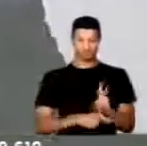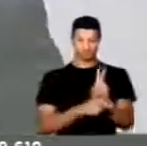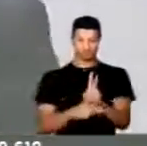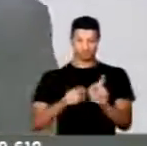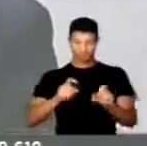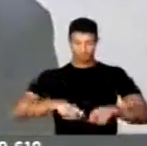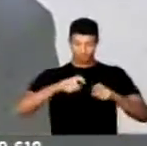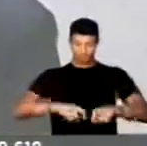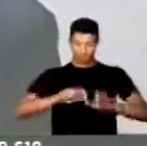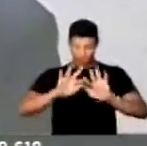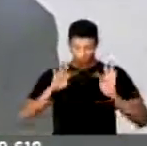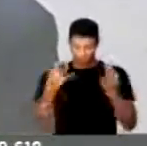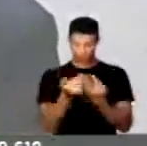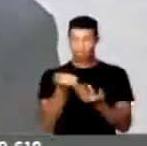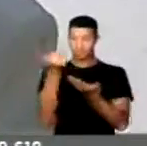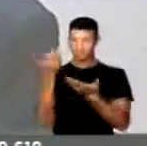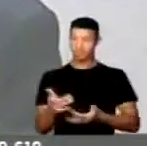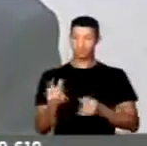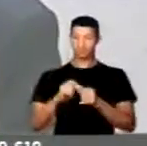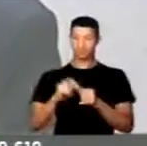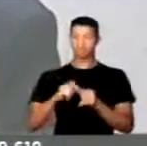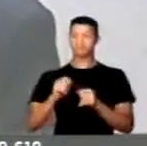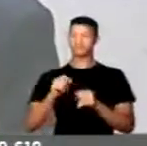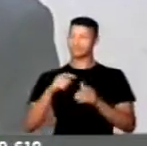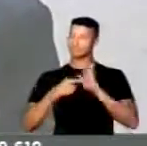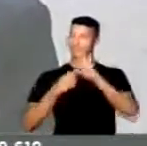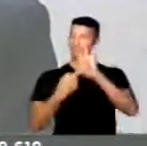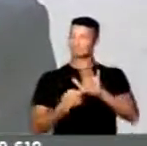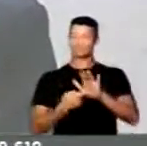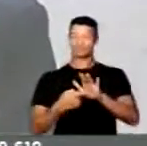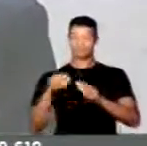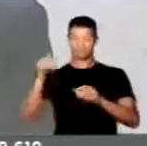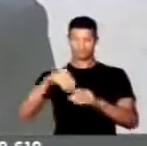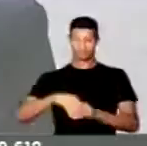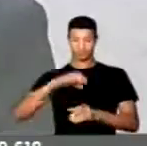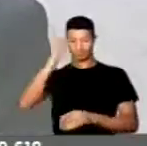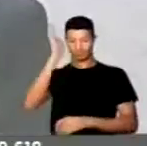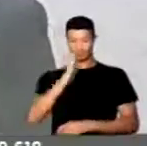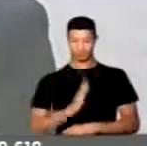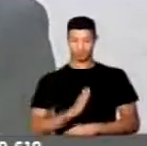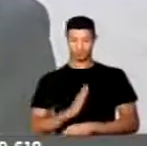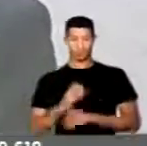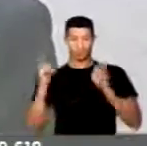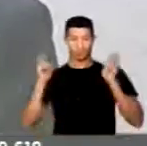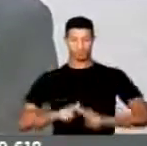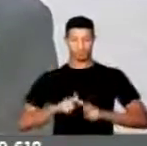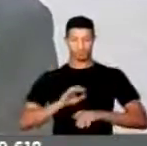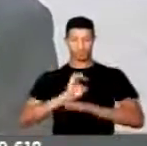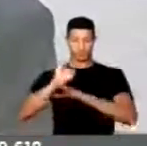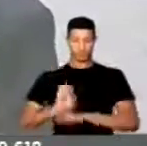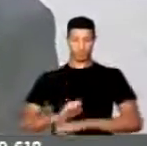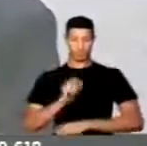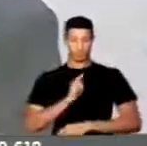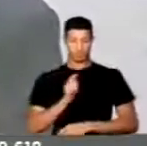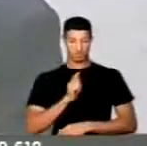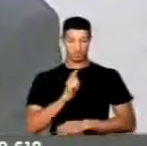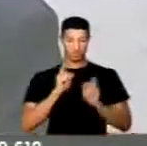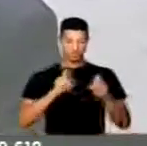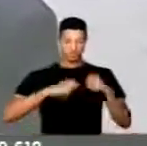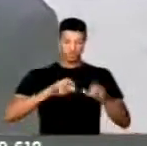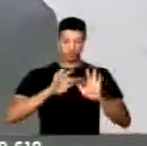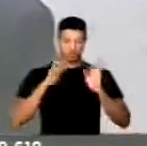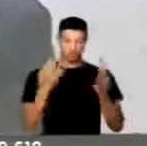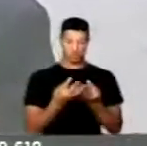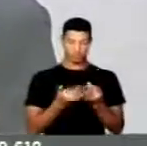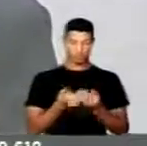da agricultura familiar que Vossa Excelência faz se reflete nesse Brasil onde os estados têm na agricultura